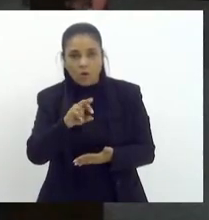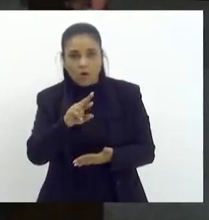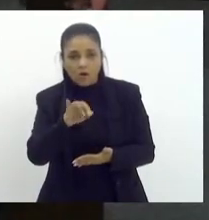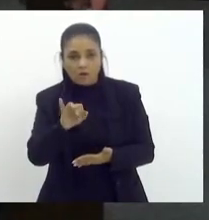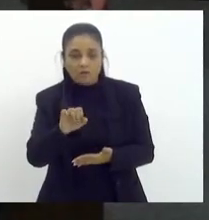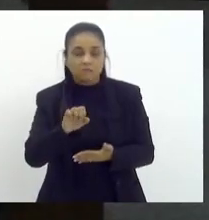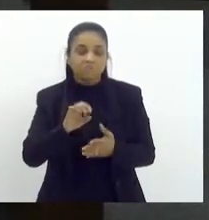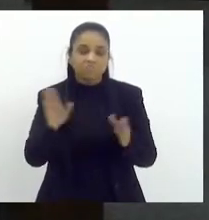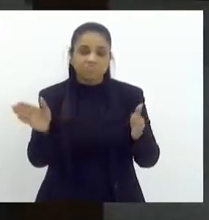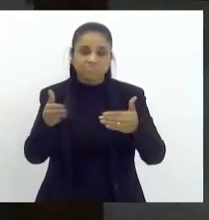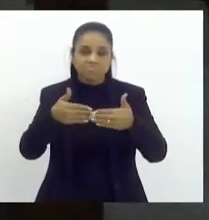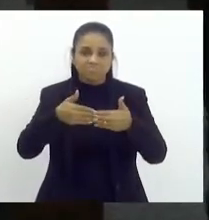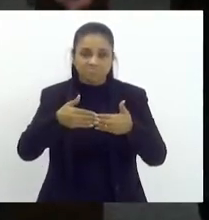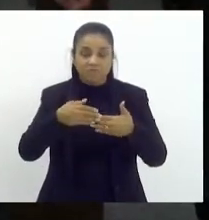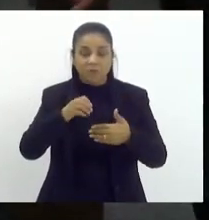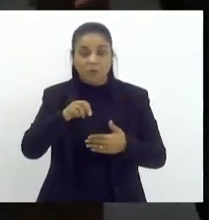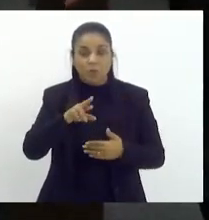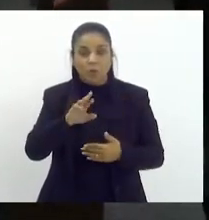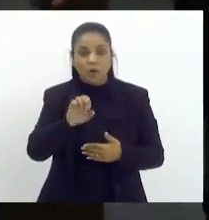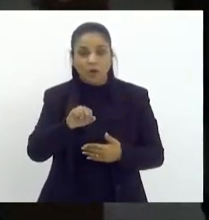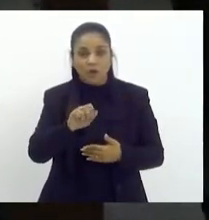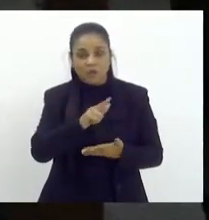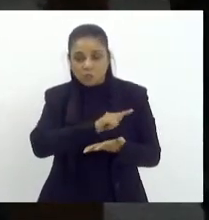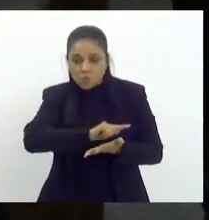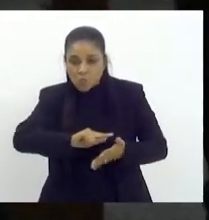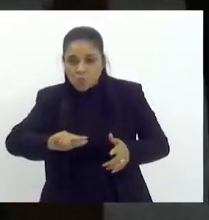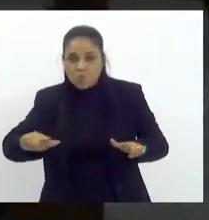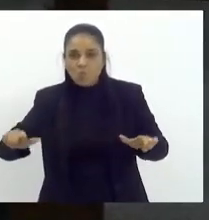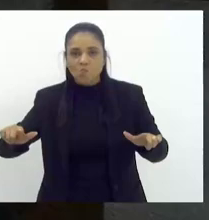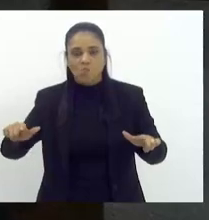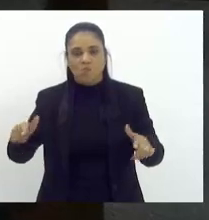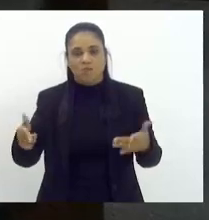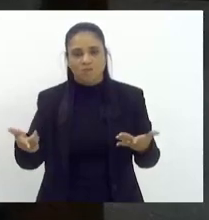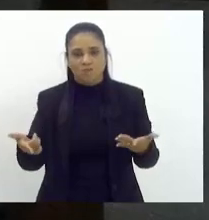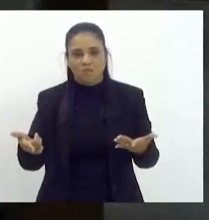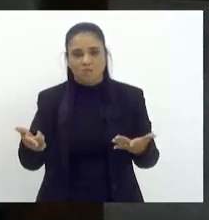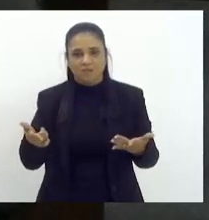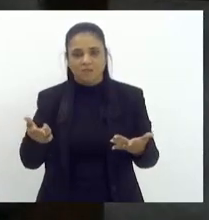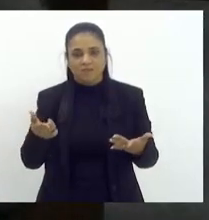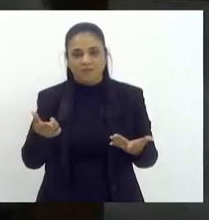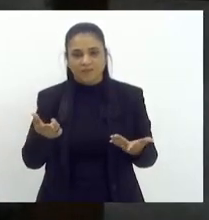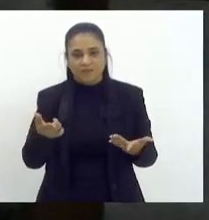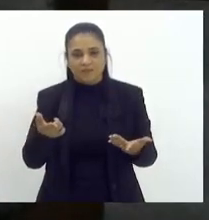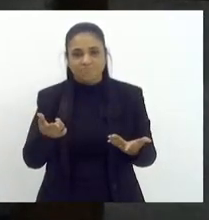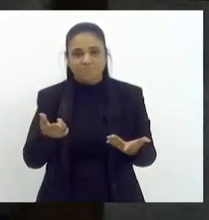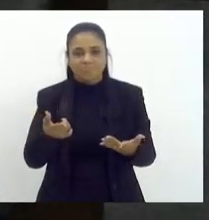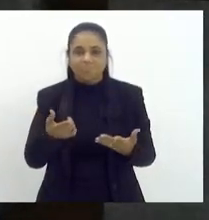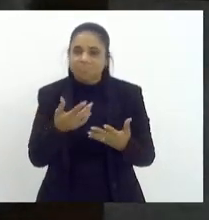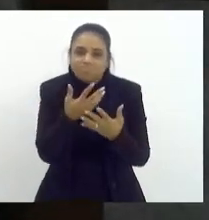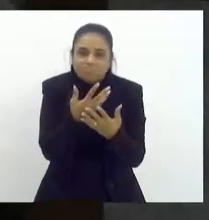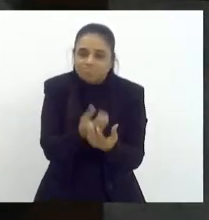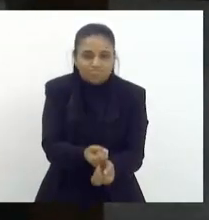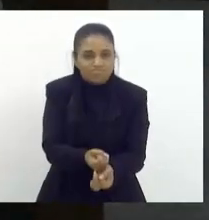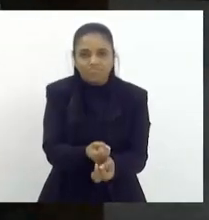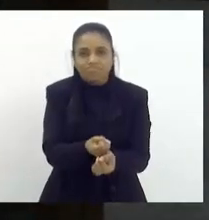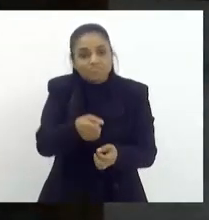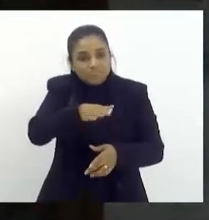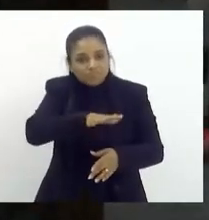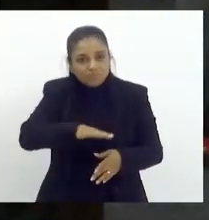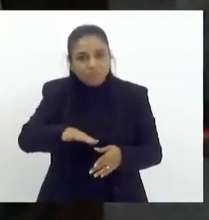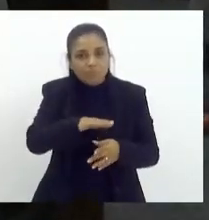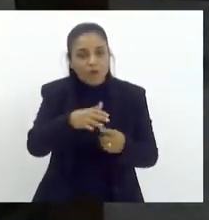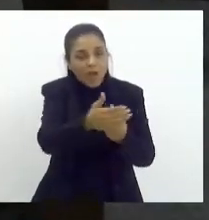hoje o Cras se encontra vazio deputada presidenta tia Ju o que é inadmissível pois o espaço